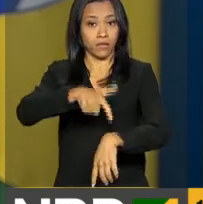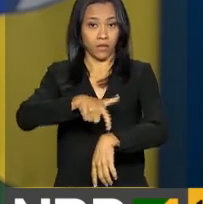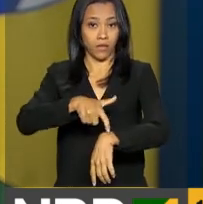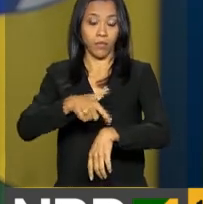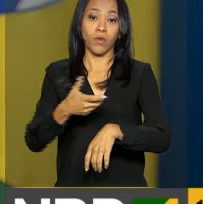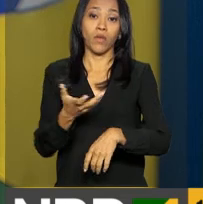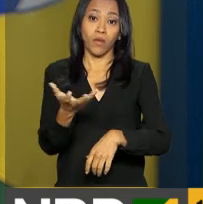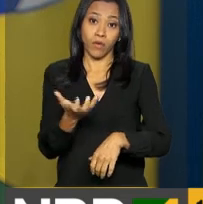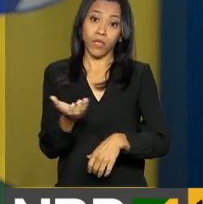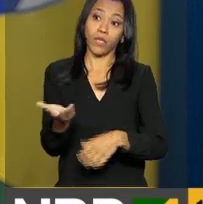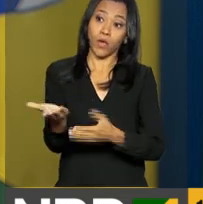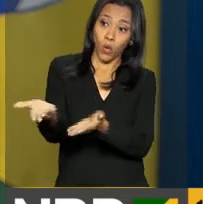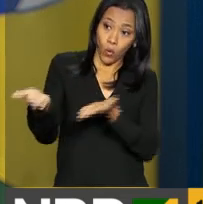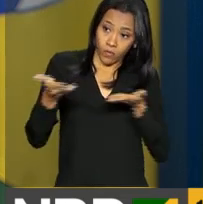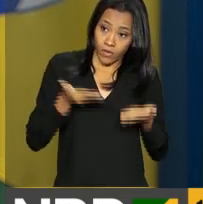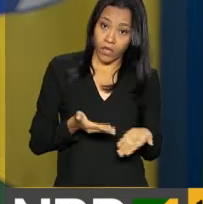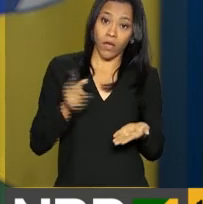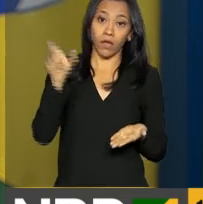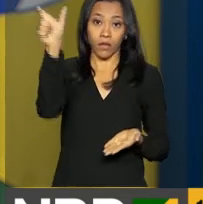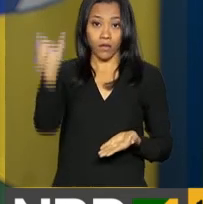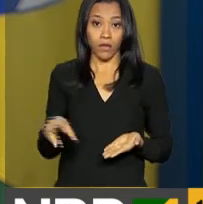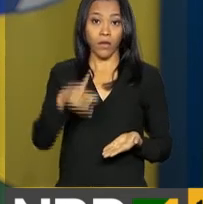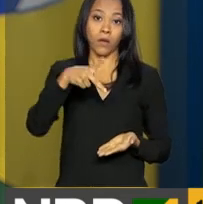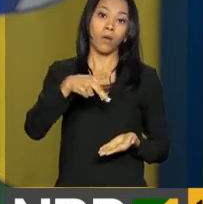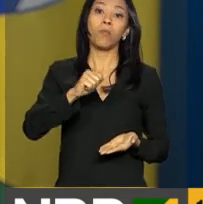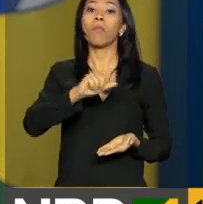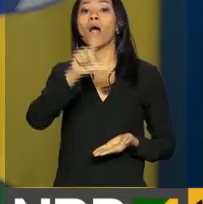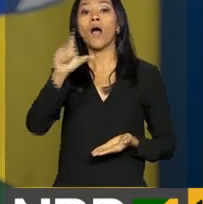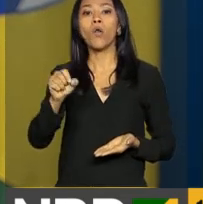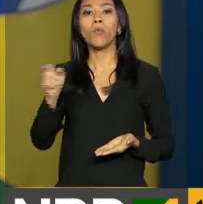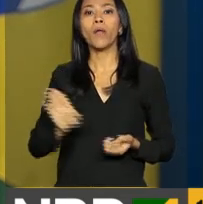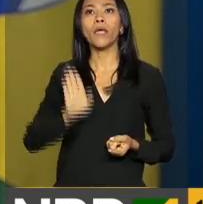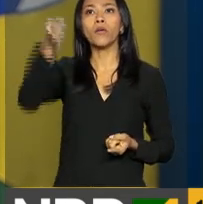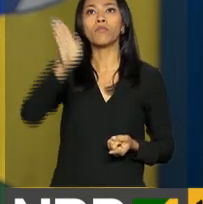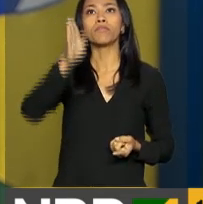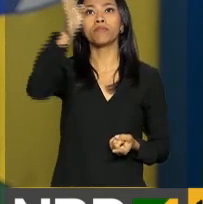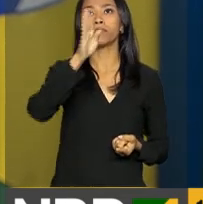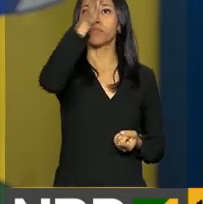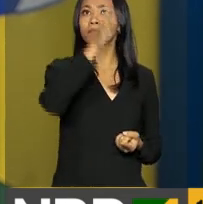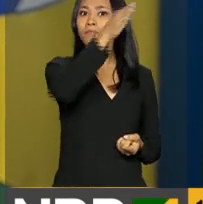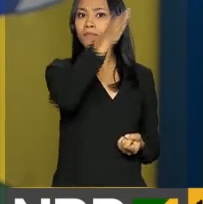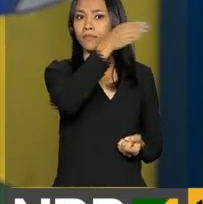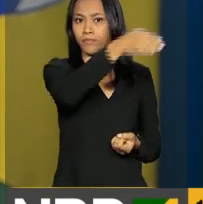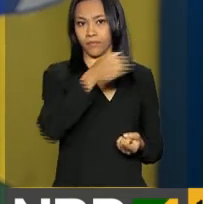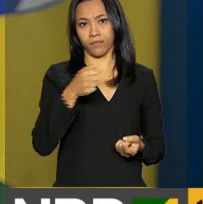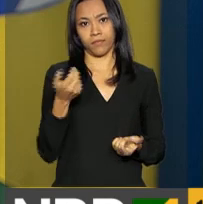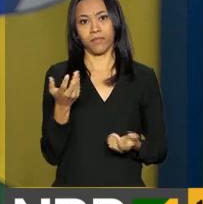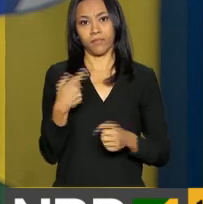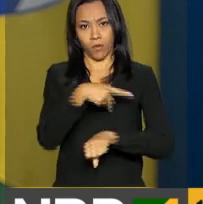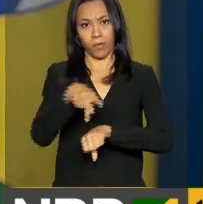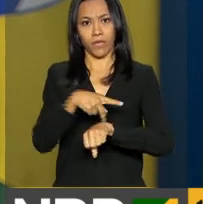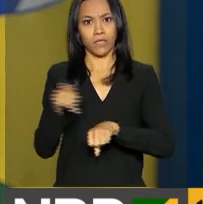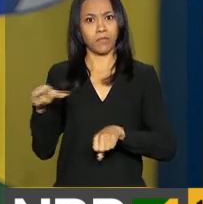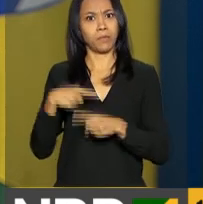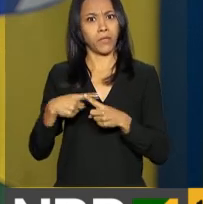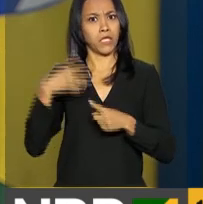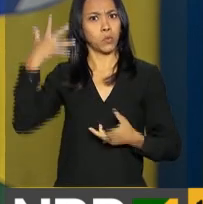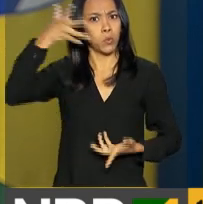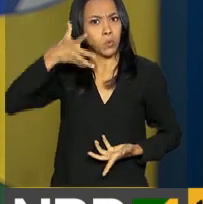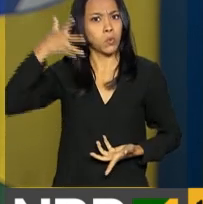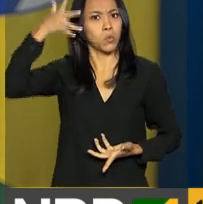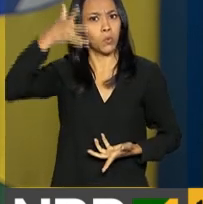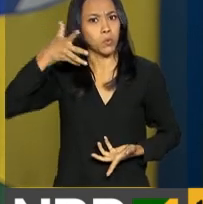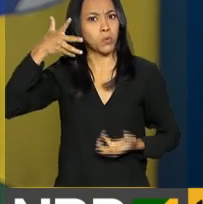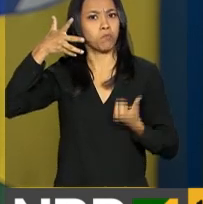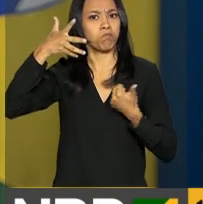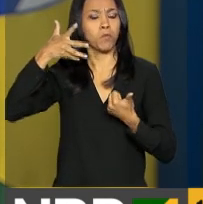o Paulo para percorrer o país com esse discurso. Ele tem muita vibração em todo discurso que ele faz. Mas quando ele